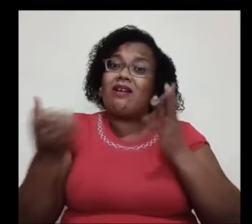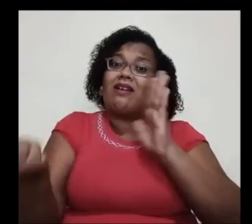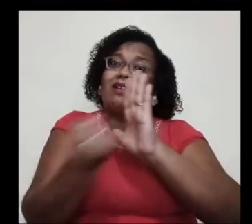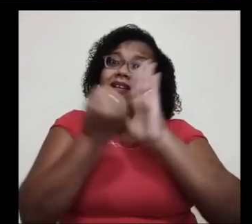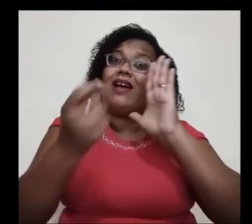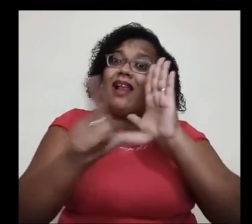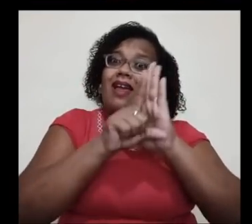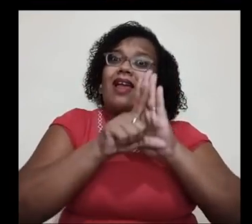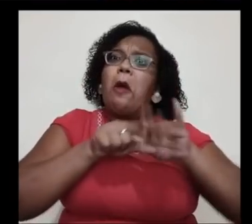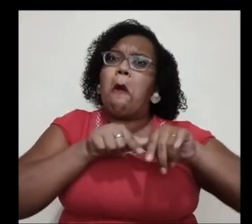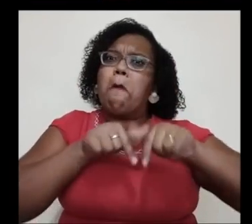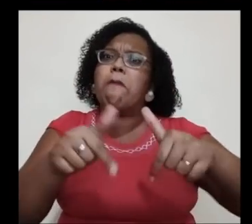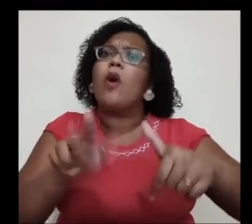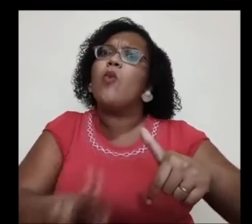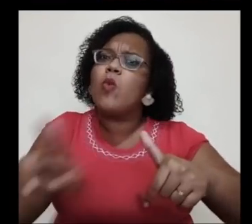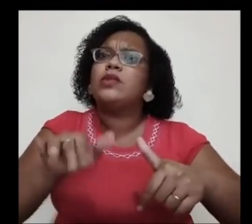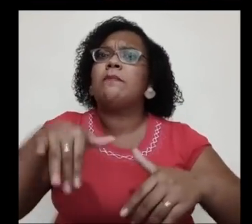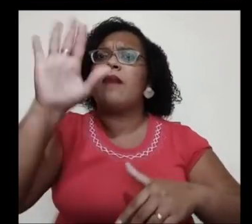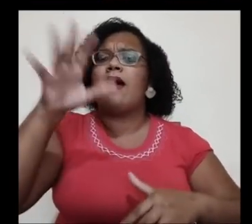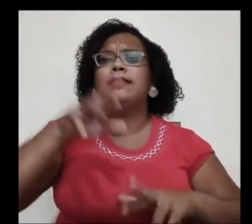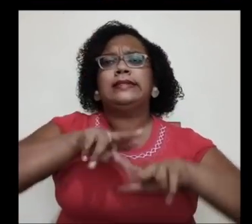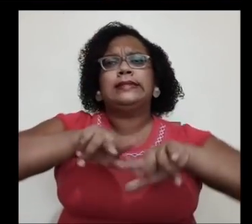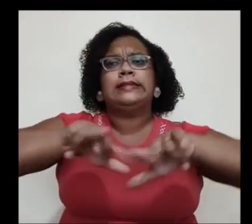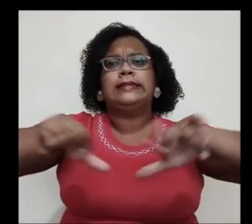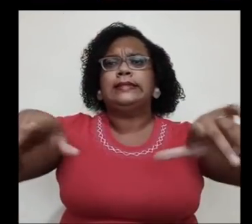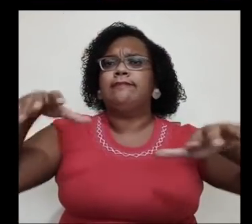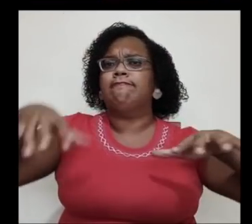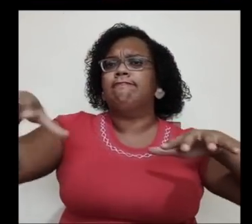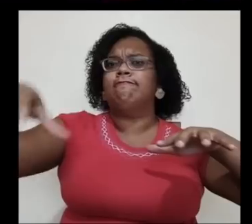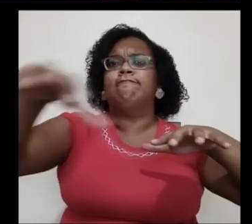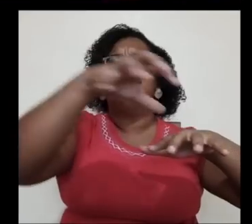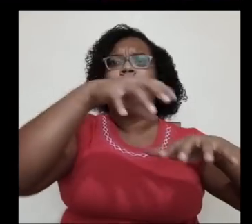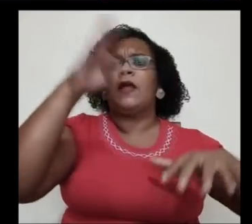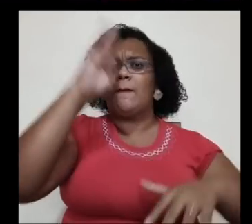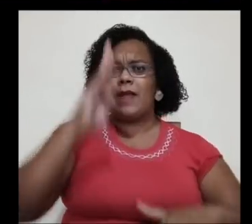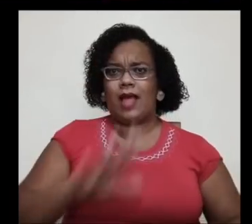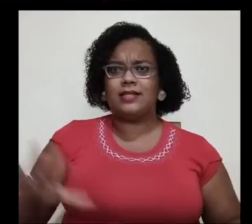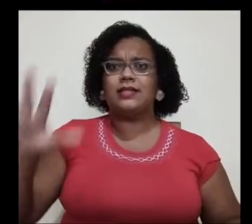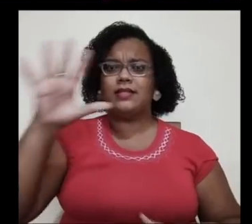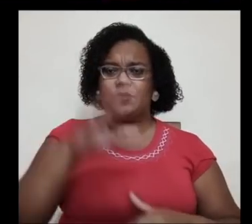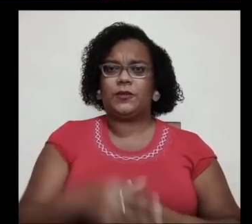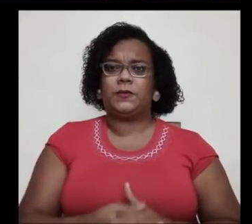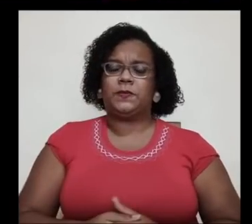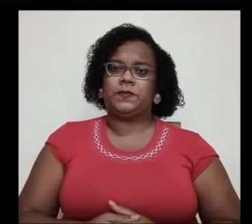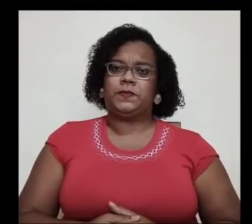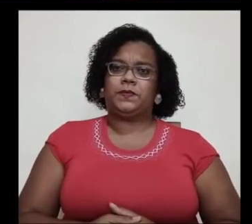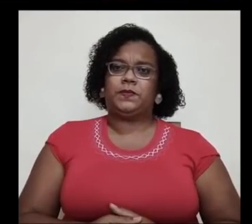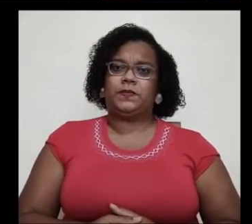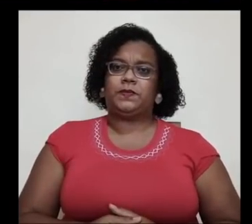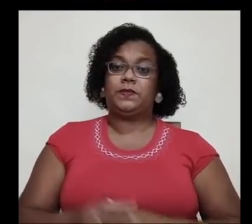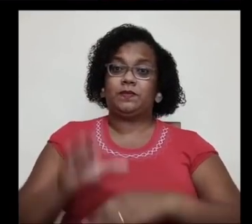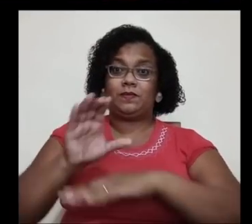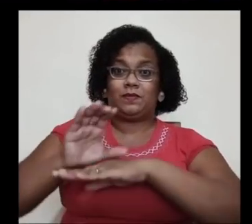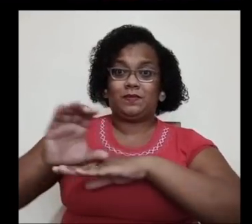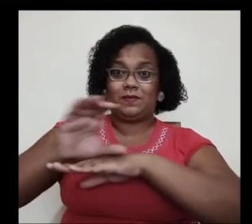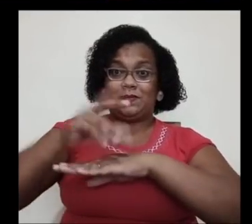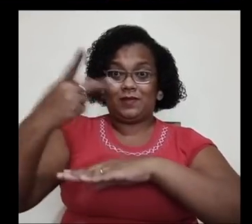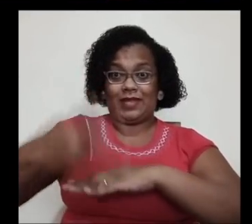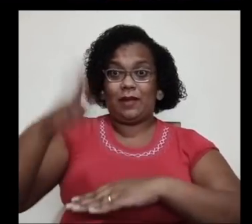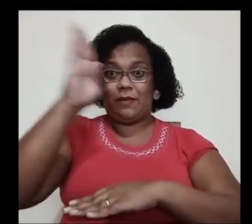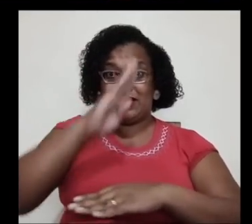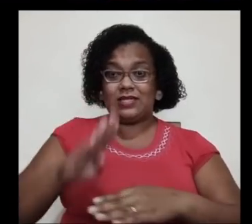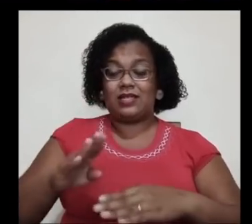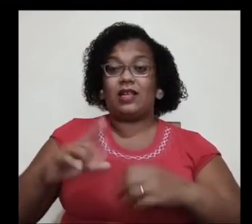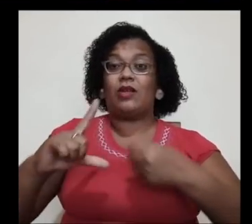a Constituição brasileira, no seu artigo 219-B, coloca que o Sistema Nacional de Ciência, Tecnologia e Inovação